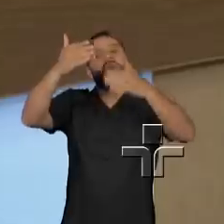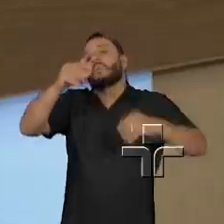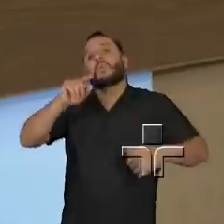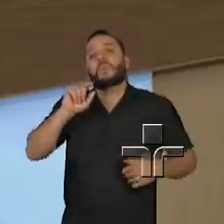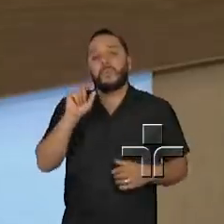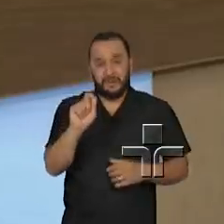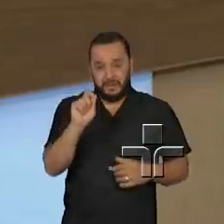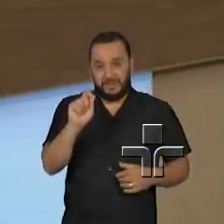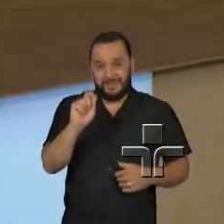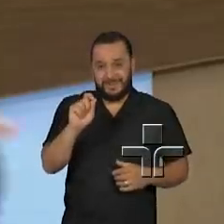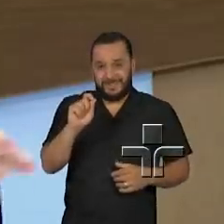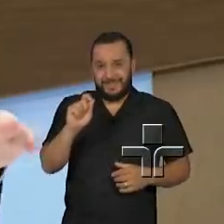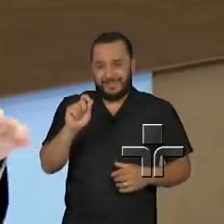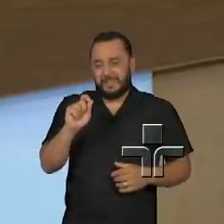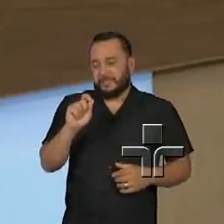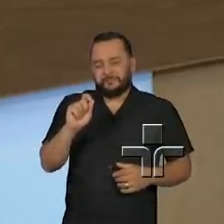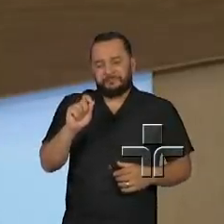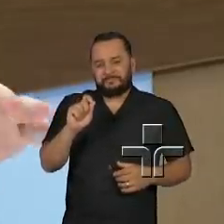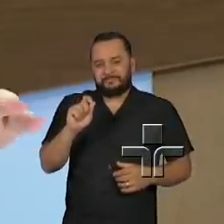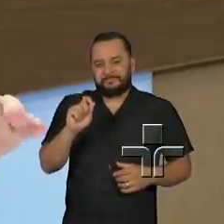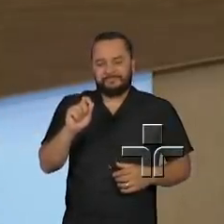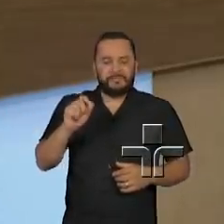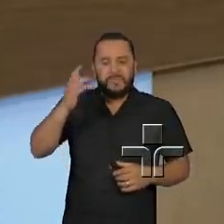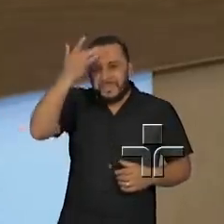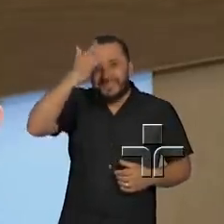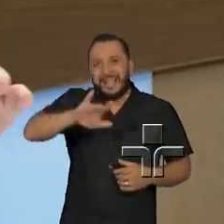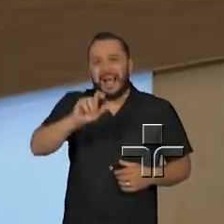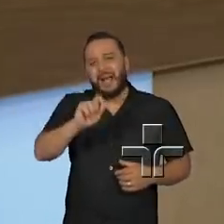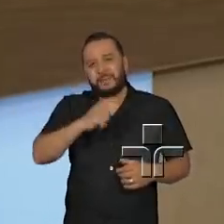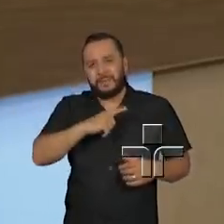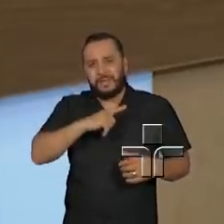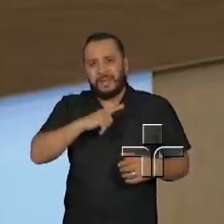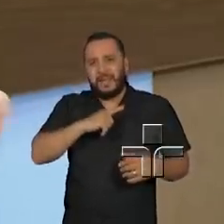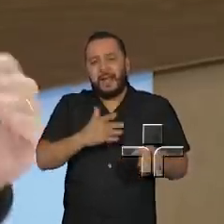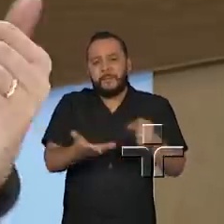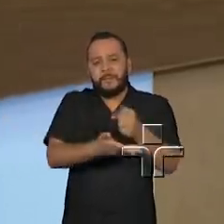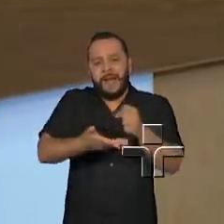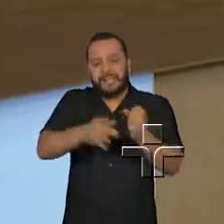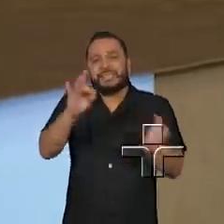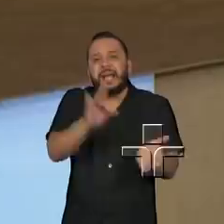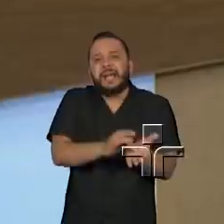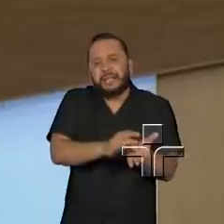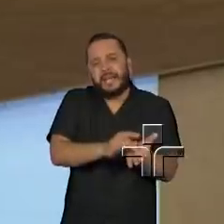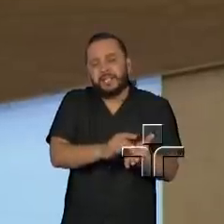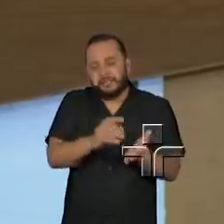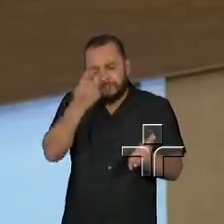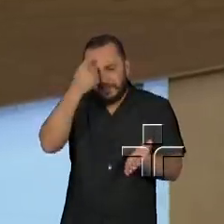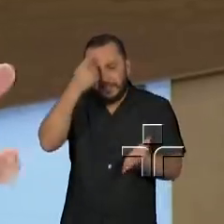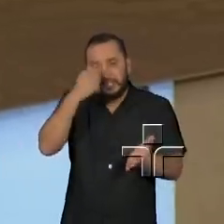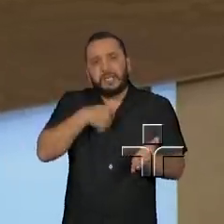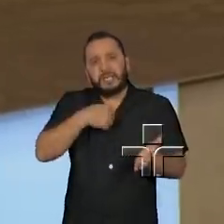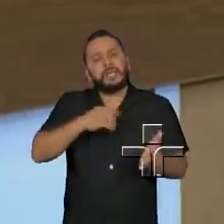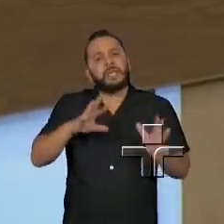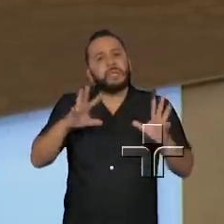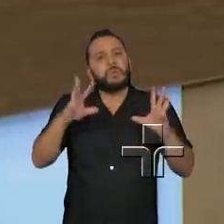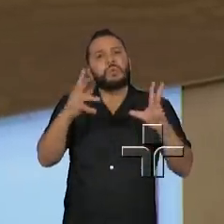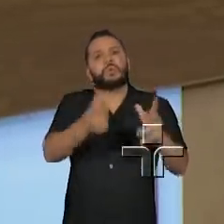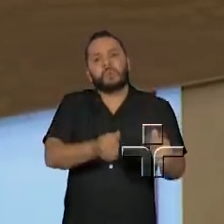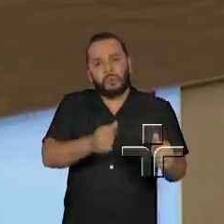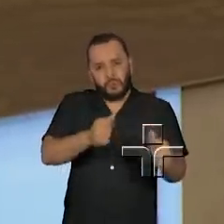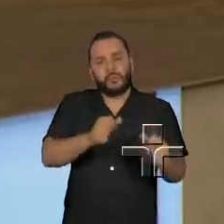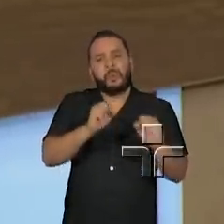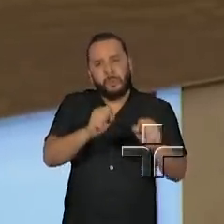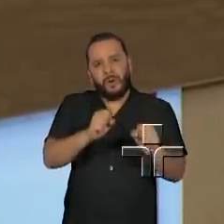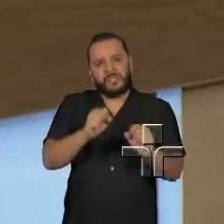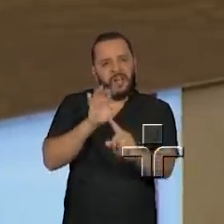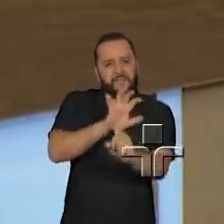reconhecem essa base da realidade que ninguém discute porque são os fatos, elas acham que tudo pode ser objeto de manipulação